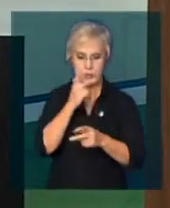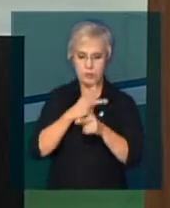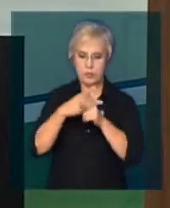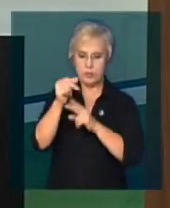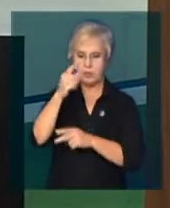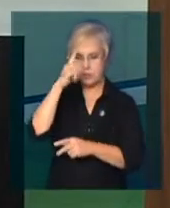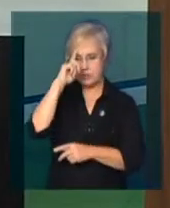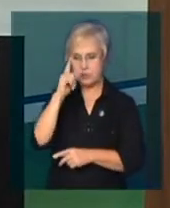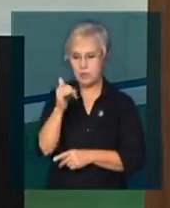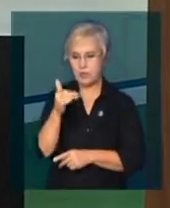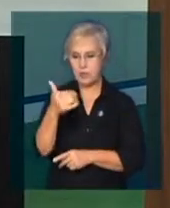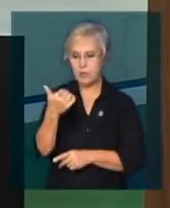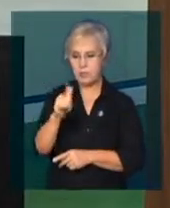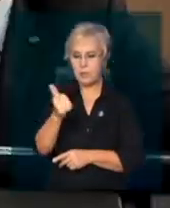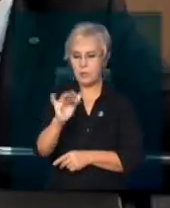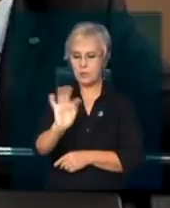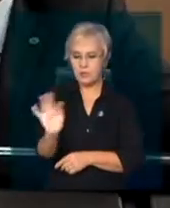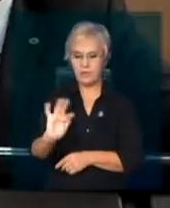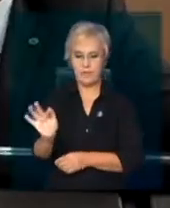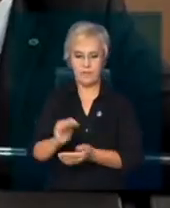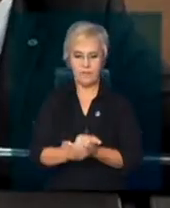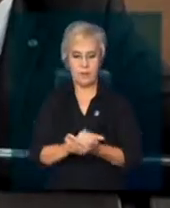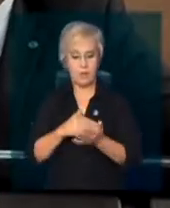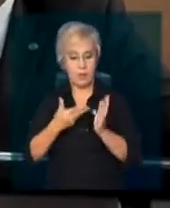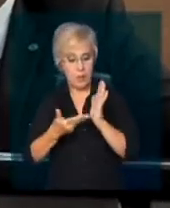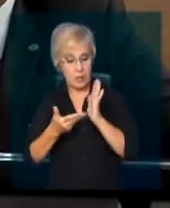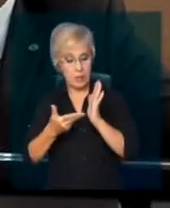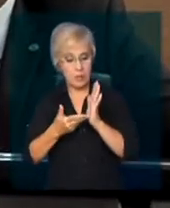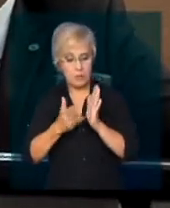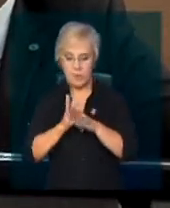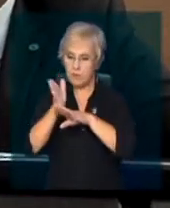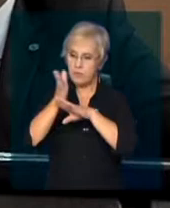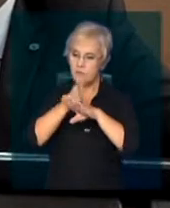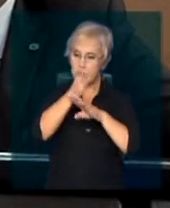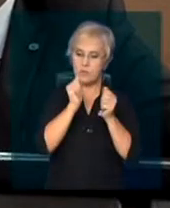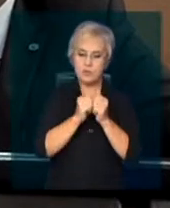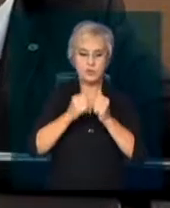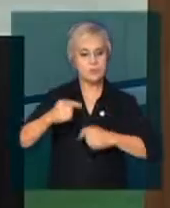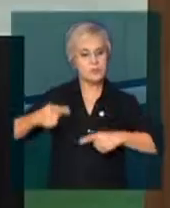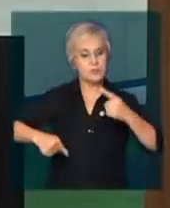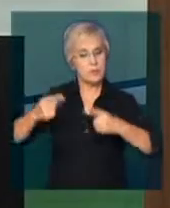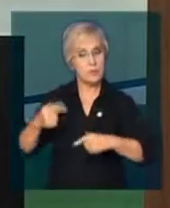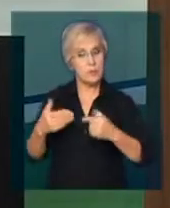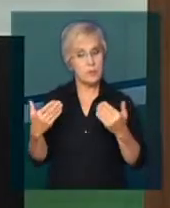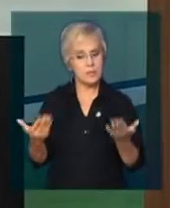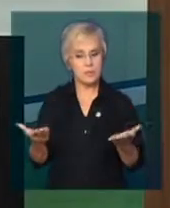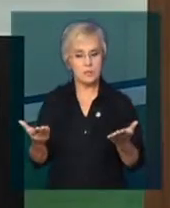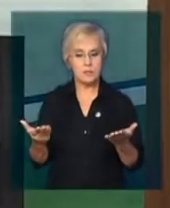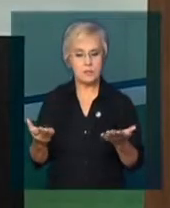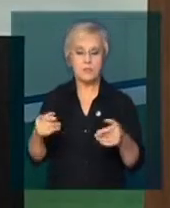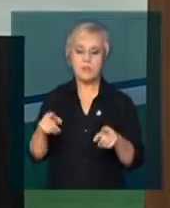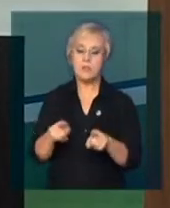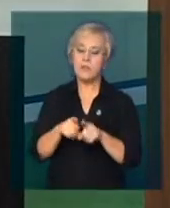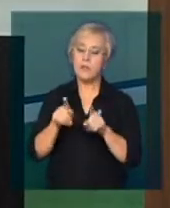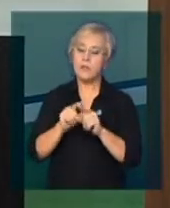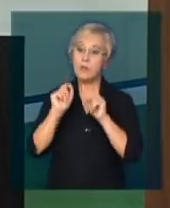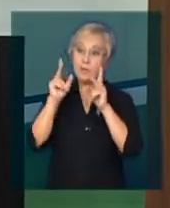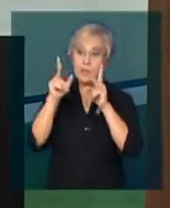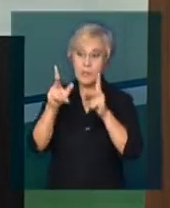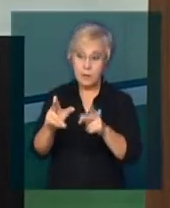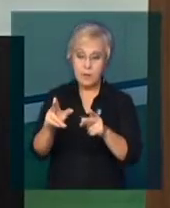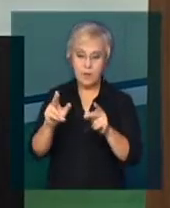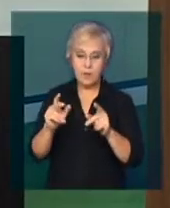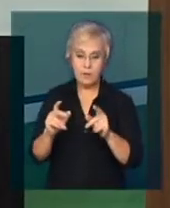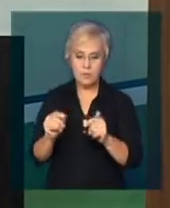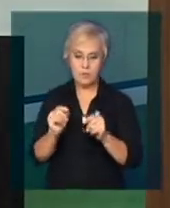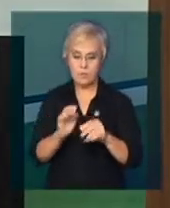1º de fevereiro. Então, a presença da Câmara Itinerante é para debater isso, e até porque, da mesma forma